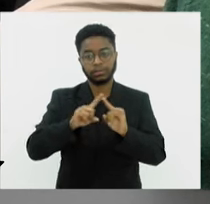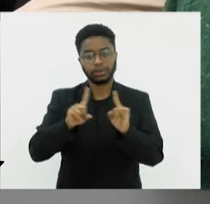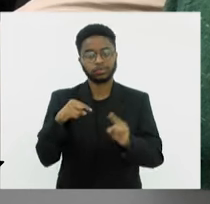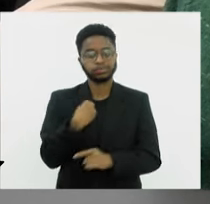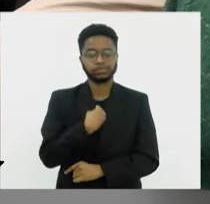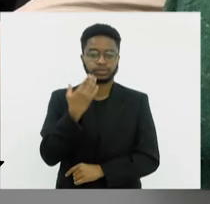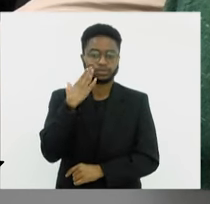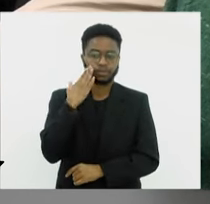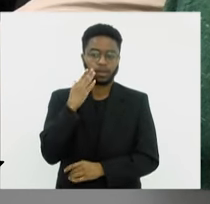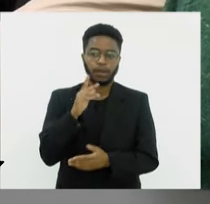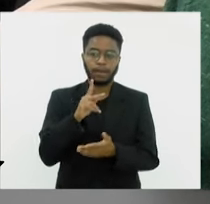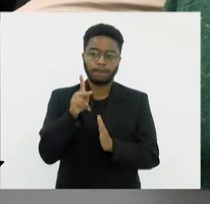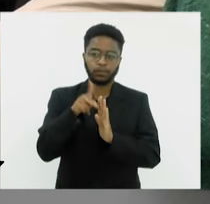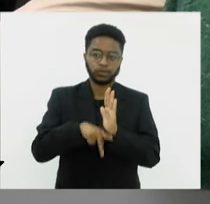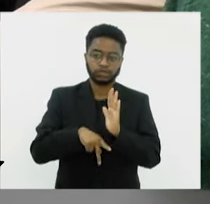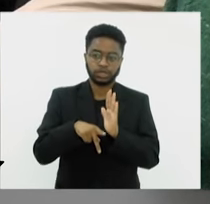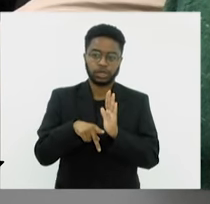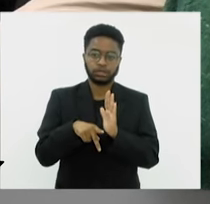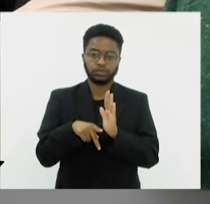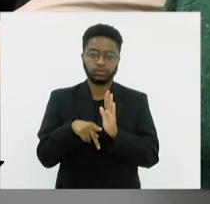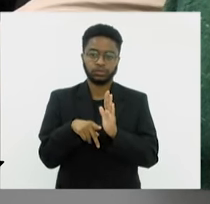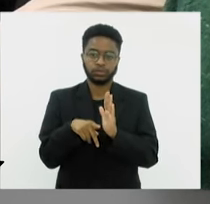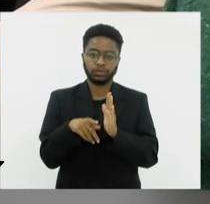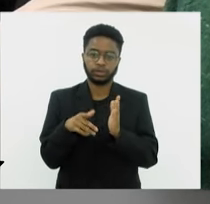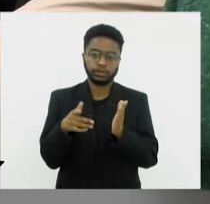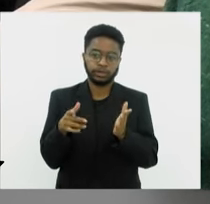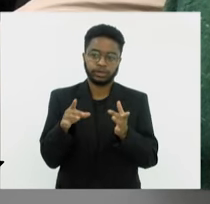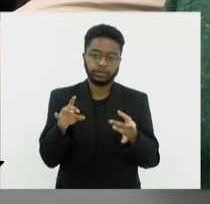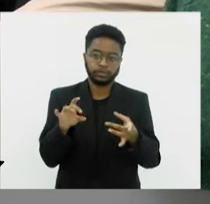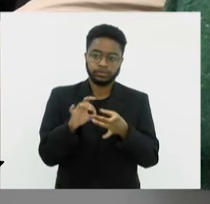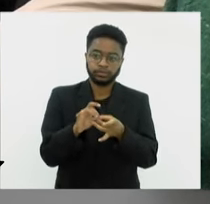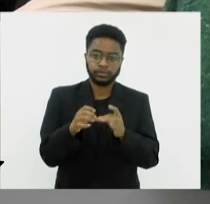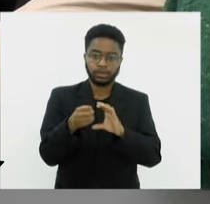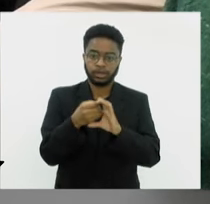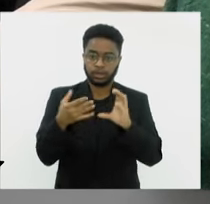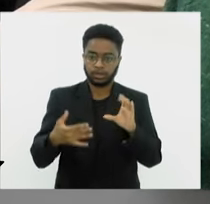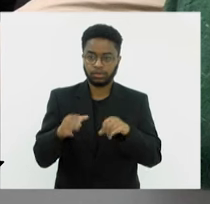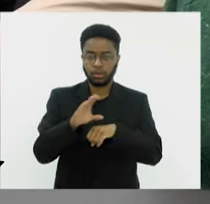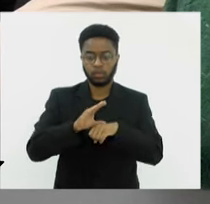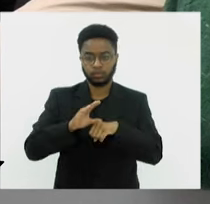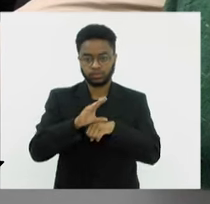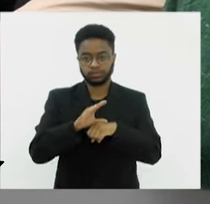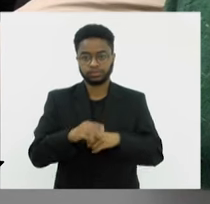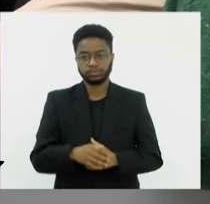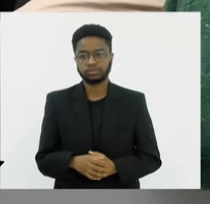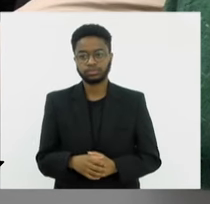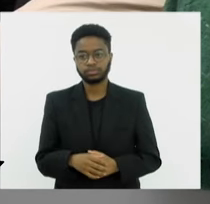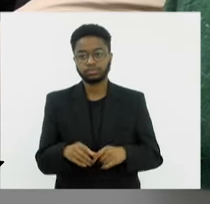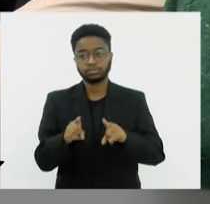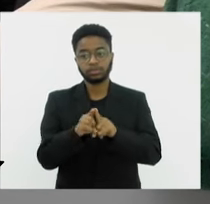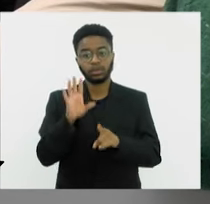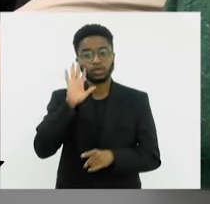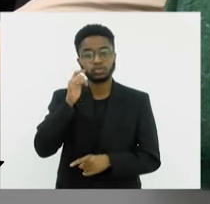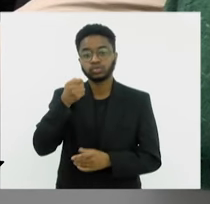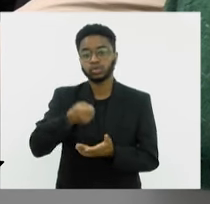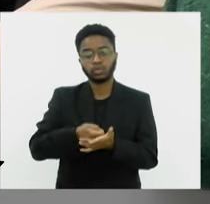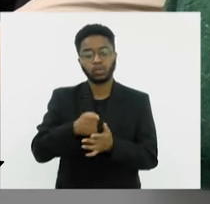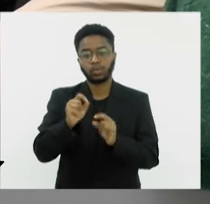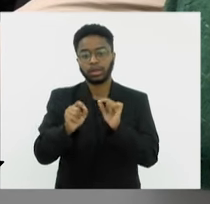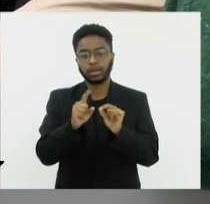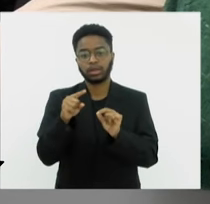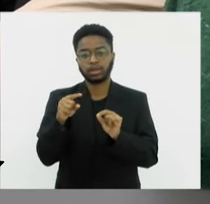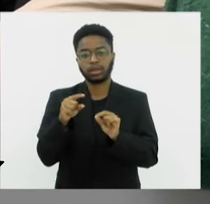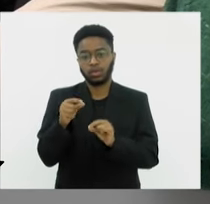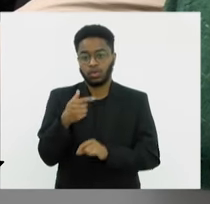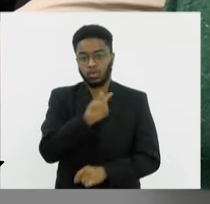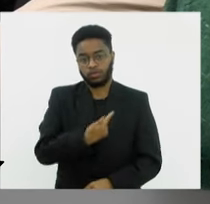esse projeto se tensiona com aspectos constitucionais. E a solução que o governo tem encontrado, já por